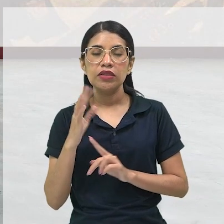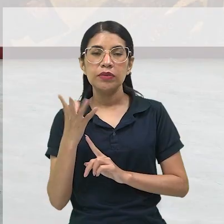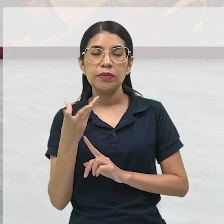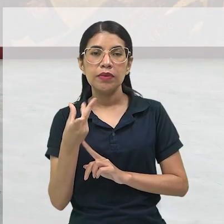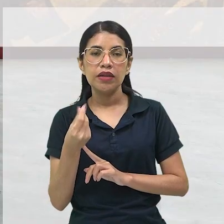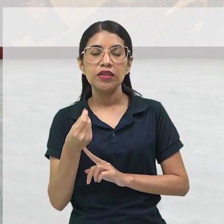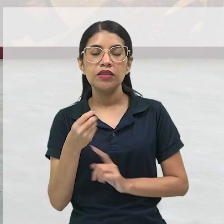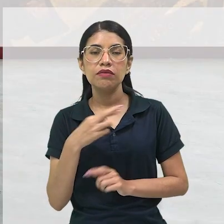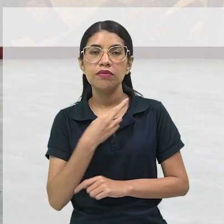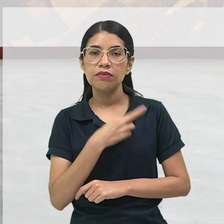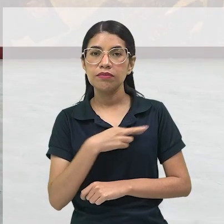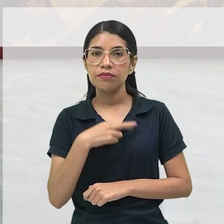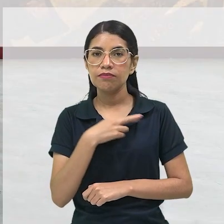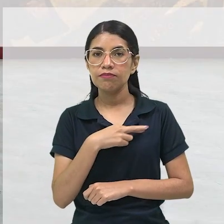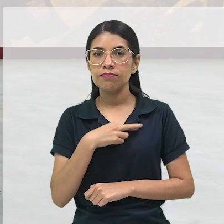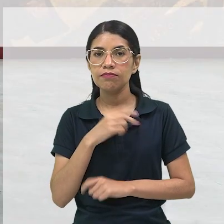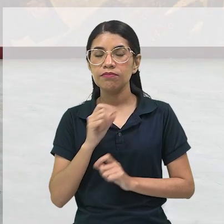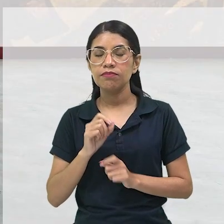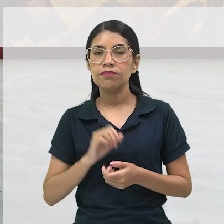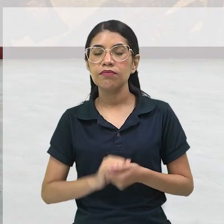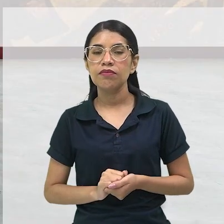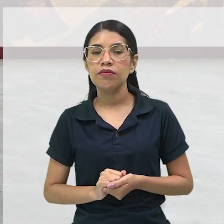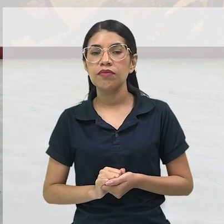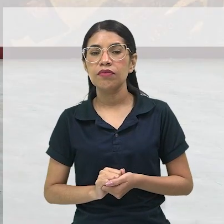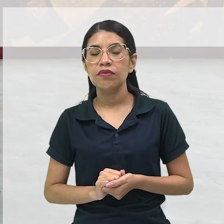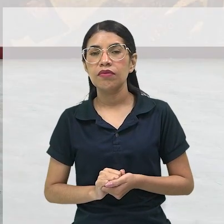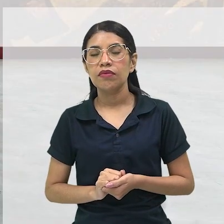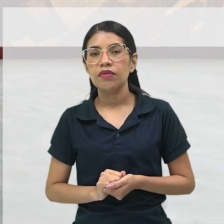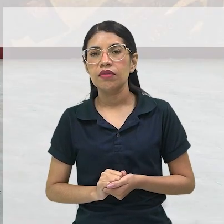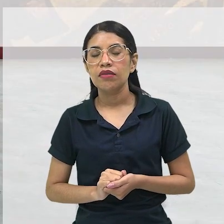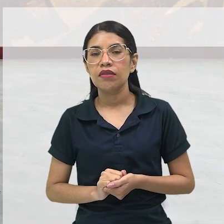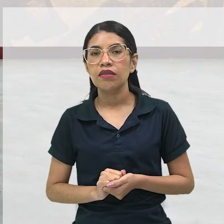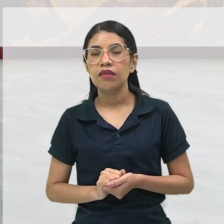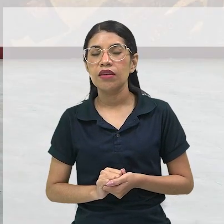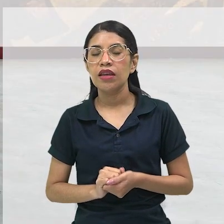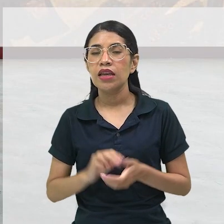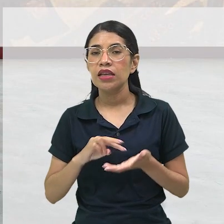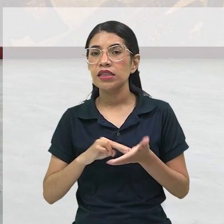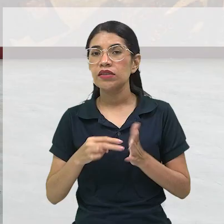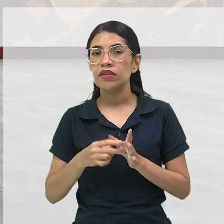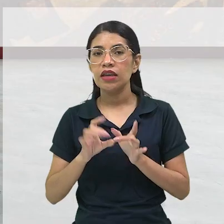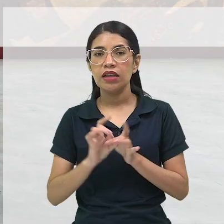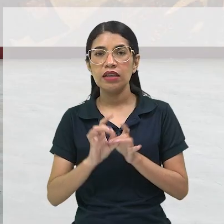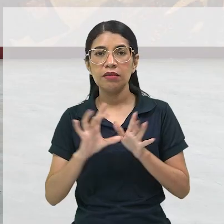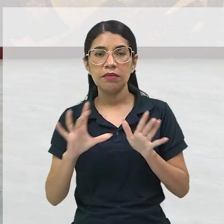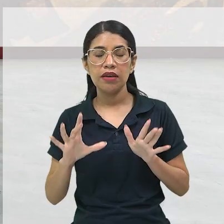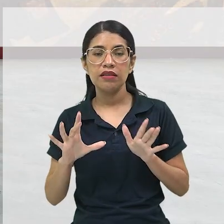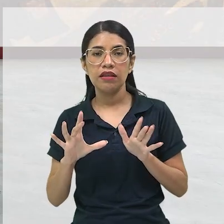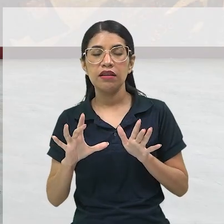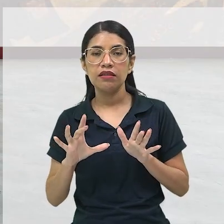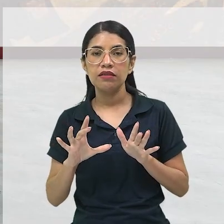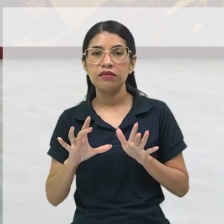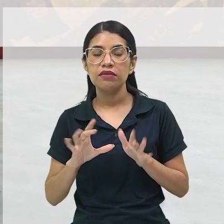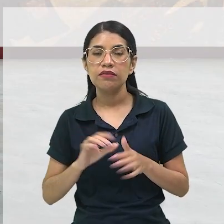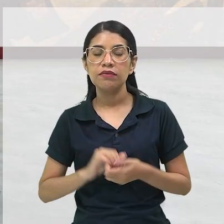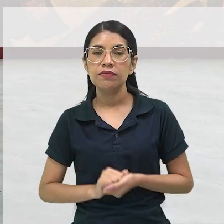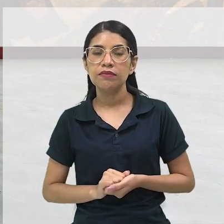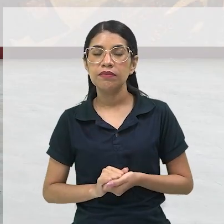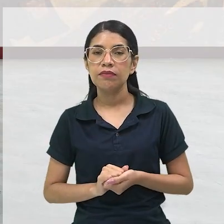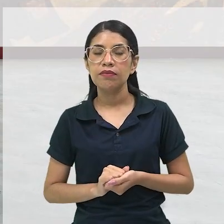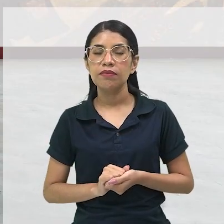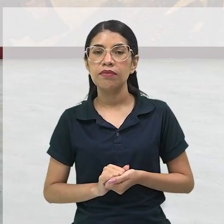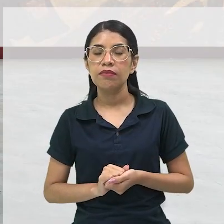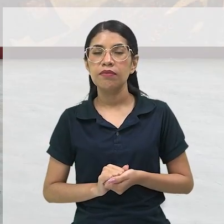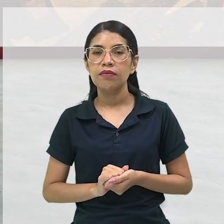do romantismo, que é de Eugène Delacroix, que é A Liberdade a Guiar o Povo, uma tradução para a língua portuguesa do